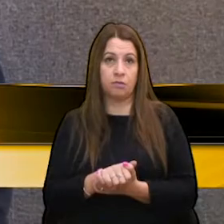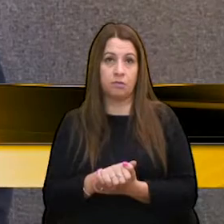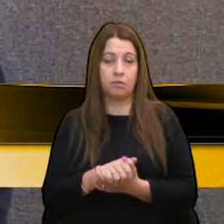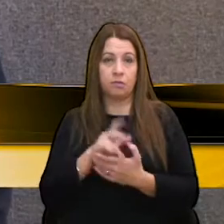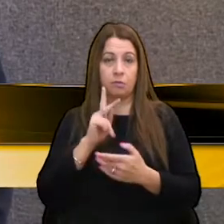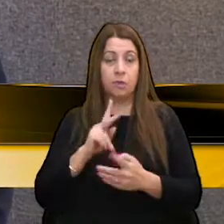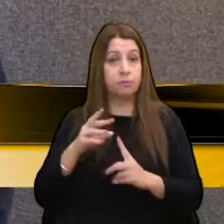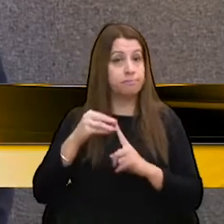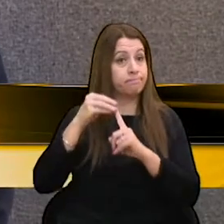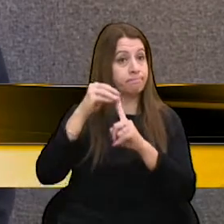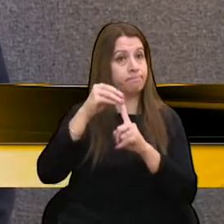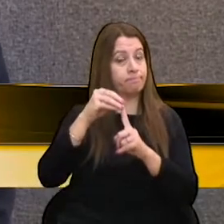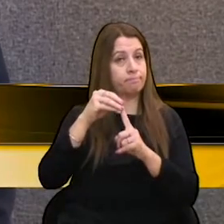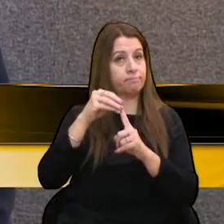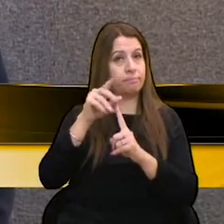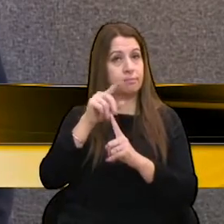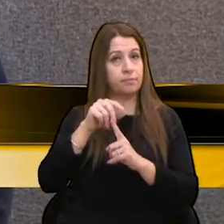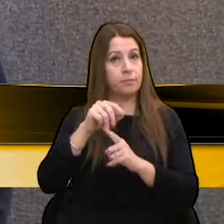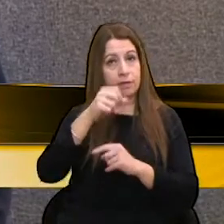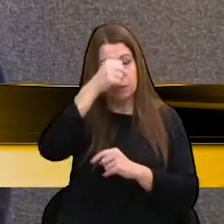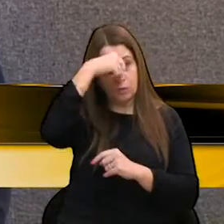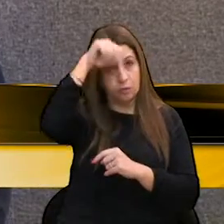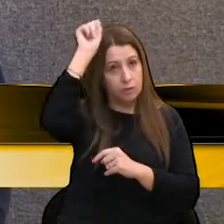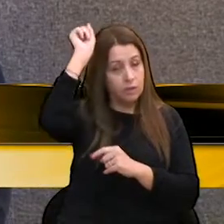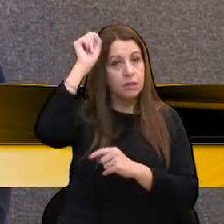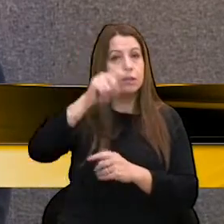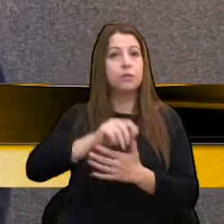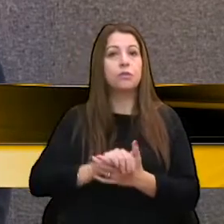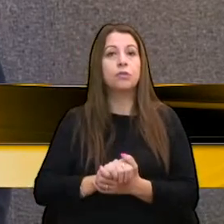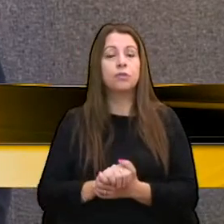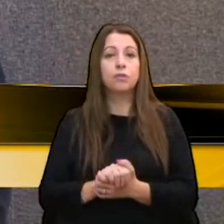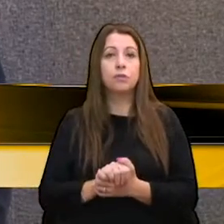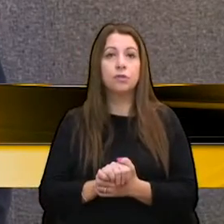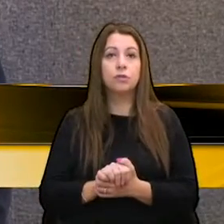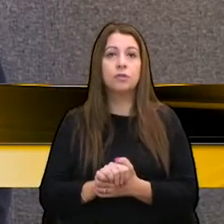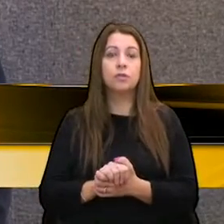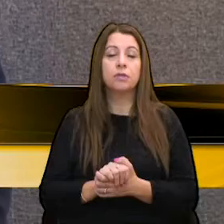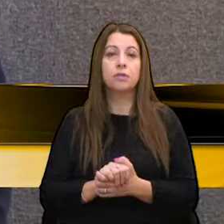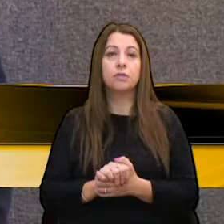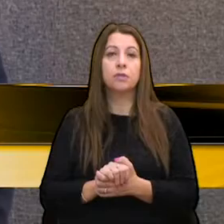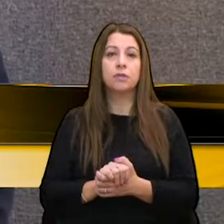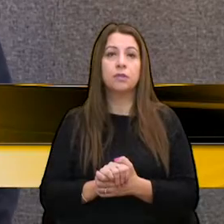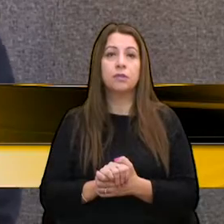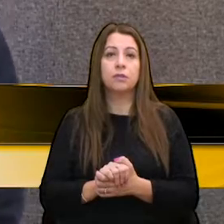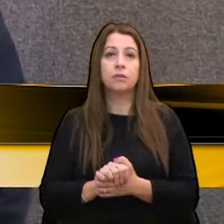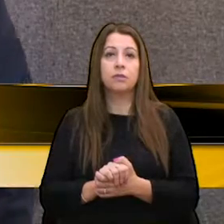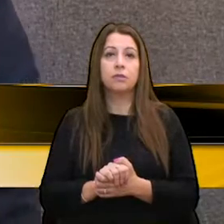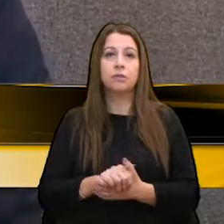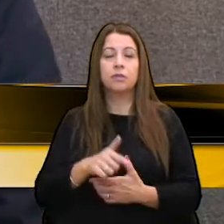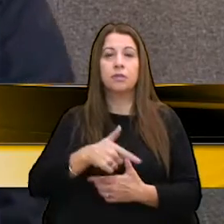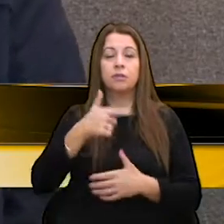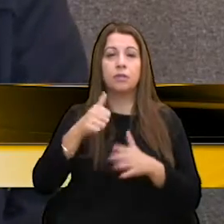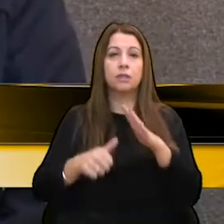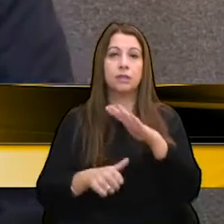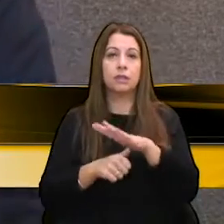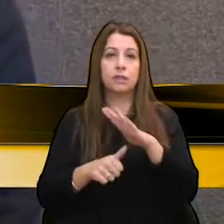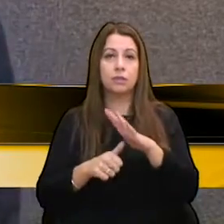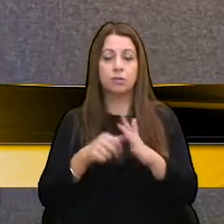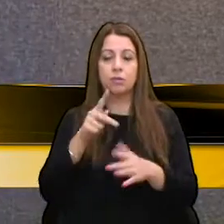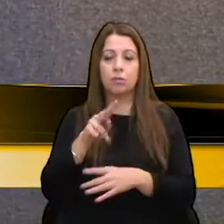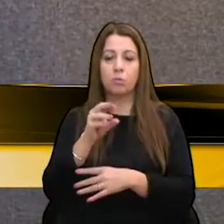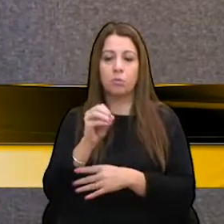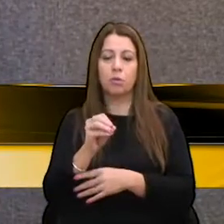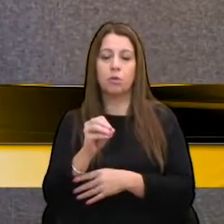pessoa destacadíssima na nossa Universidade de Caxias do Sul, aliás, vice-reitora,